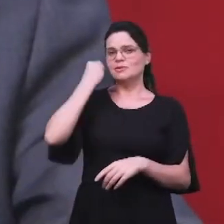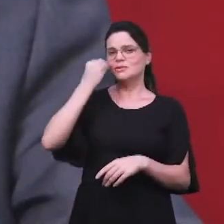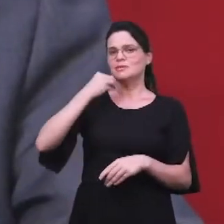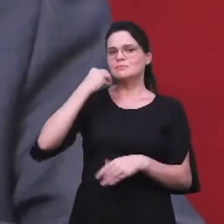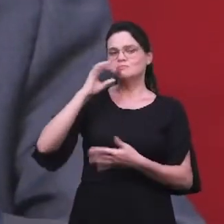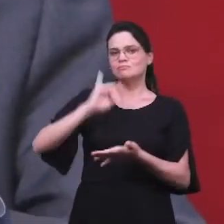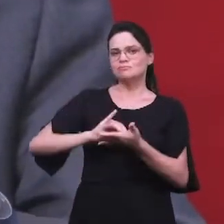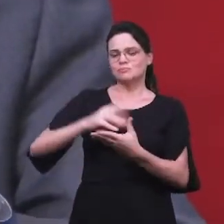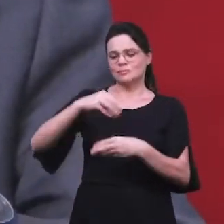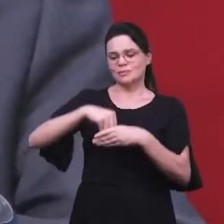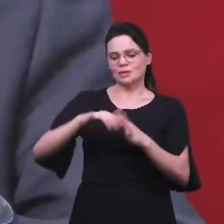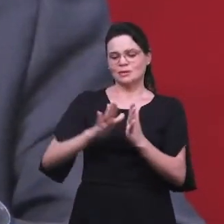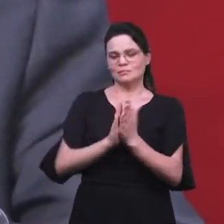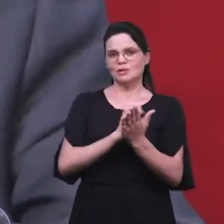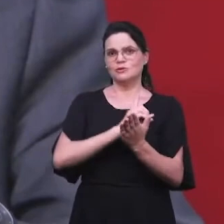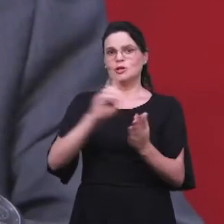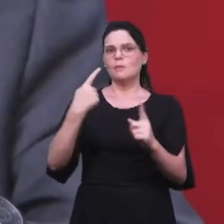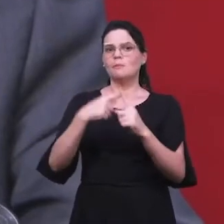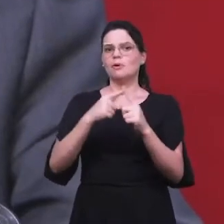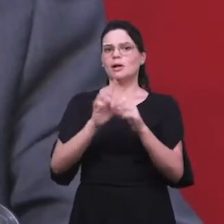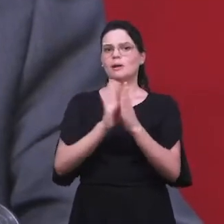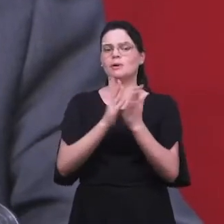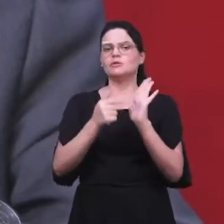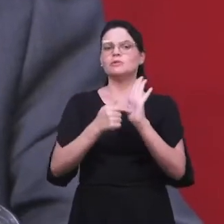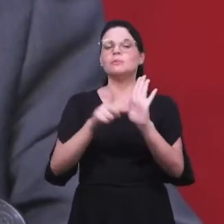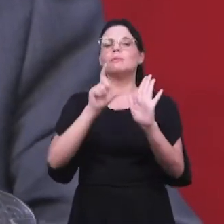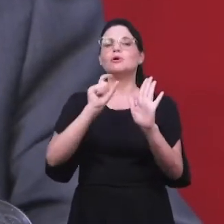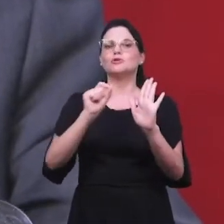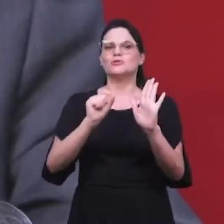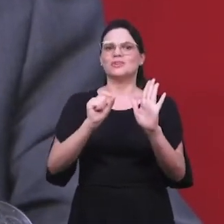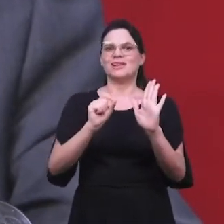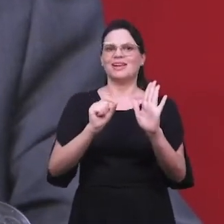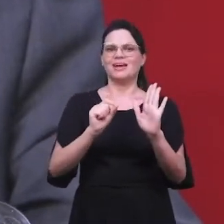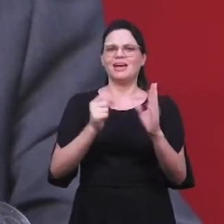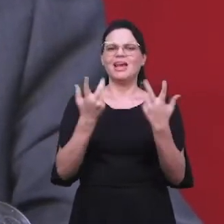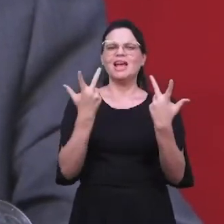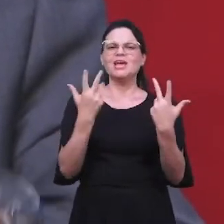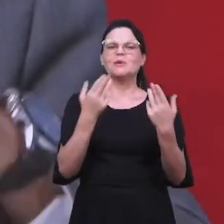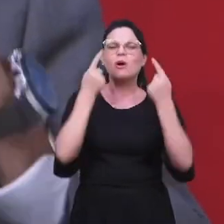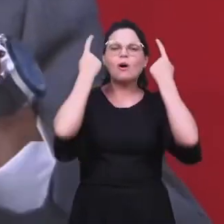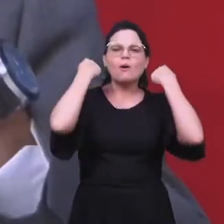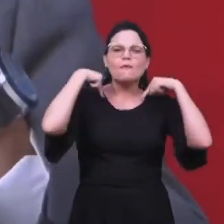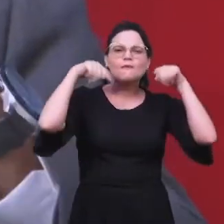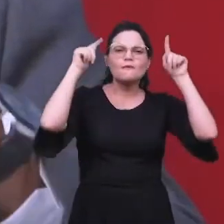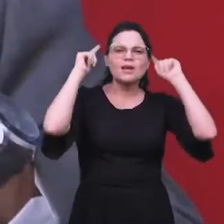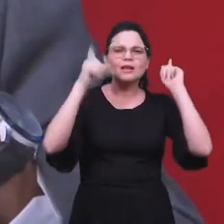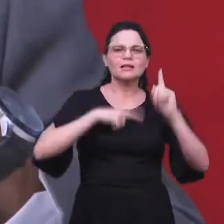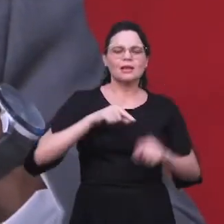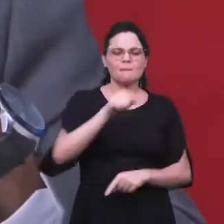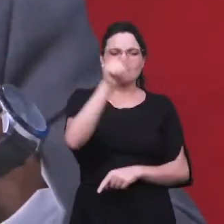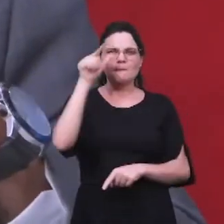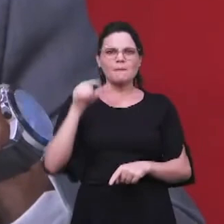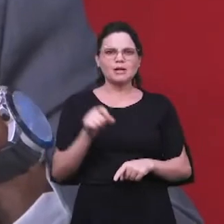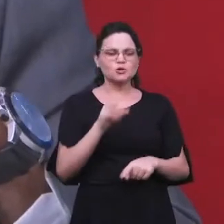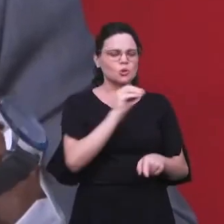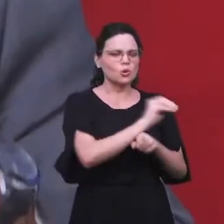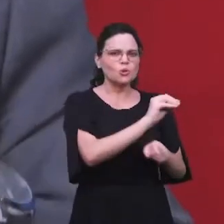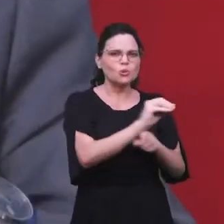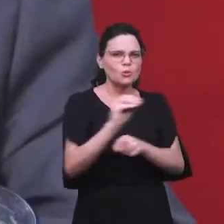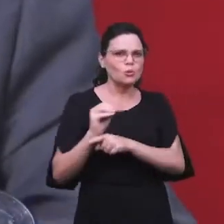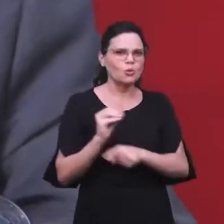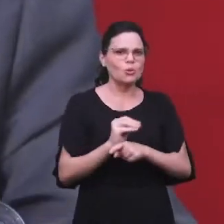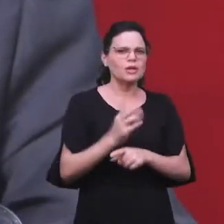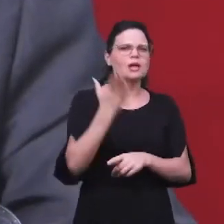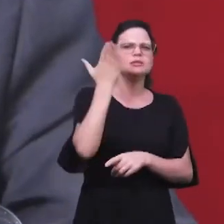palavra do Senhor diz. As minhas ovelhas ouvem a minha voz. Muito bom. E você ouve a voz